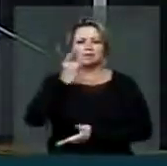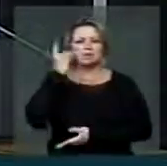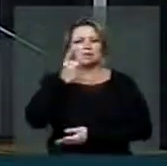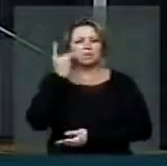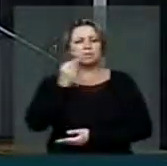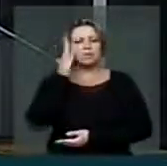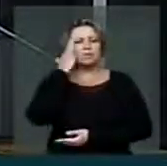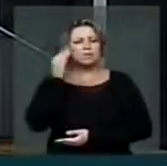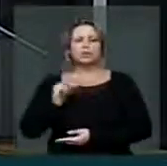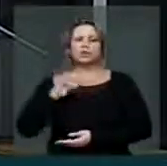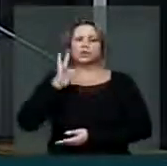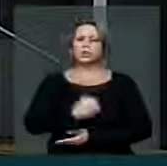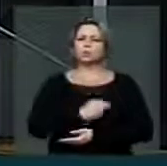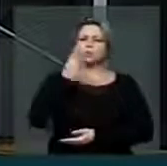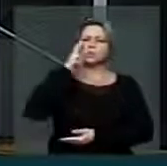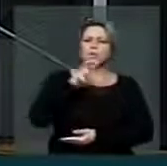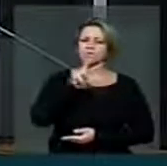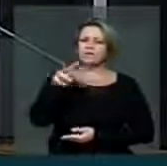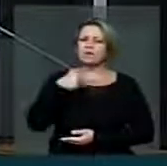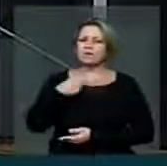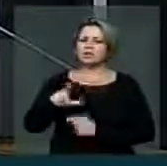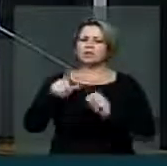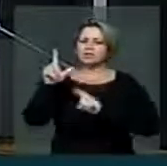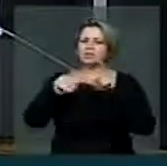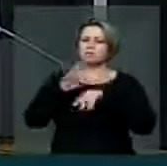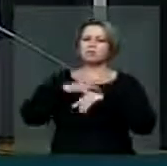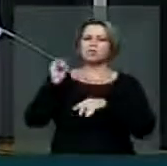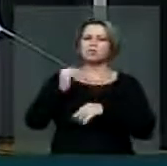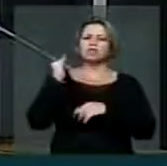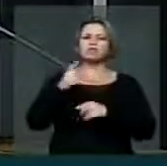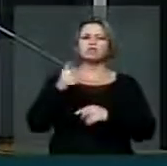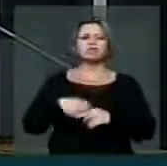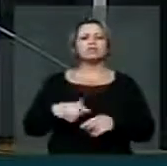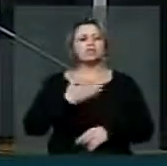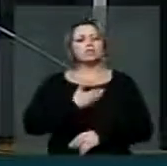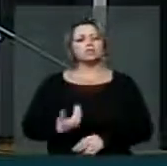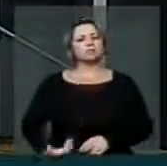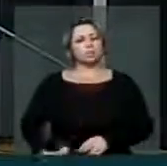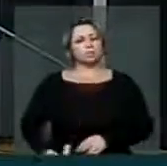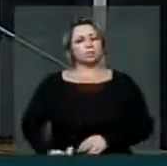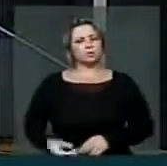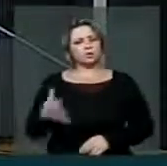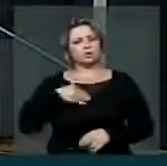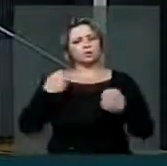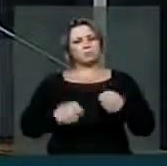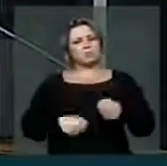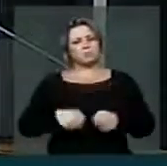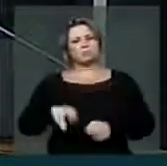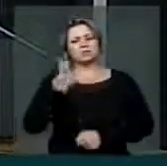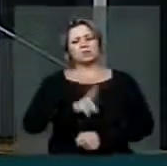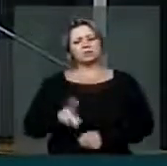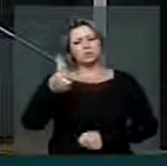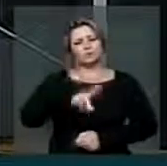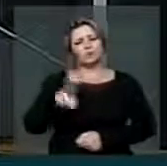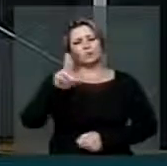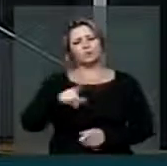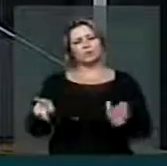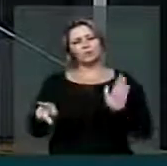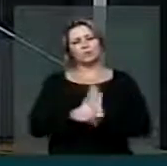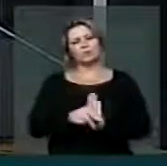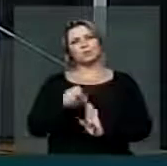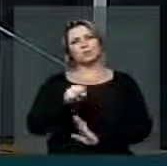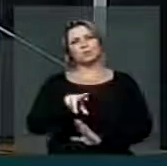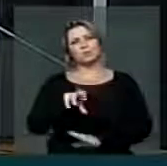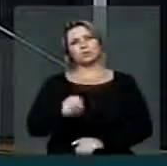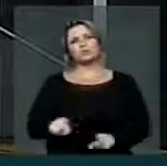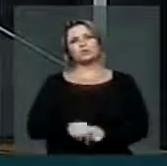deputadas, todos os que nos assistem, que o público, que depende exclusivamente do